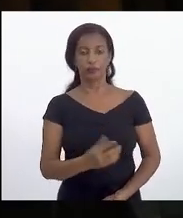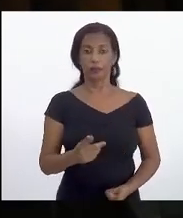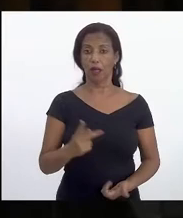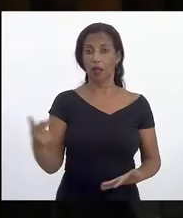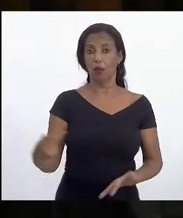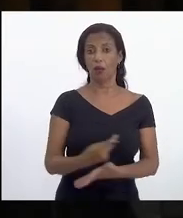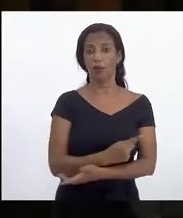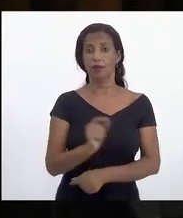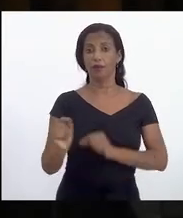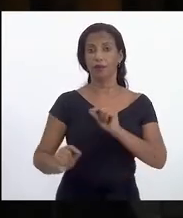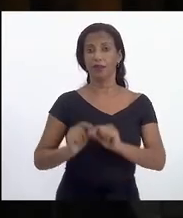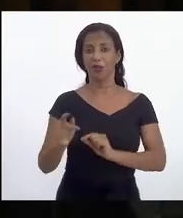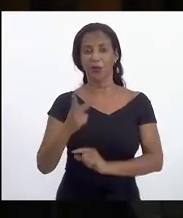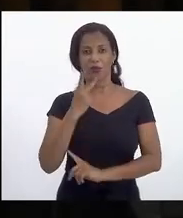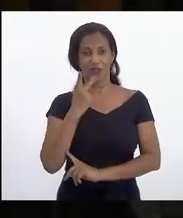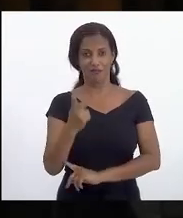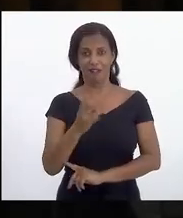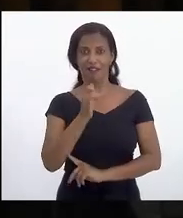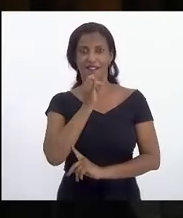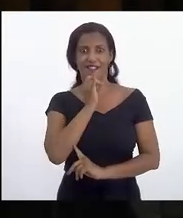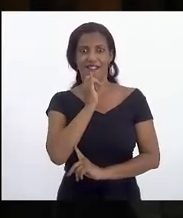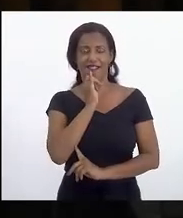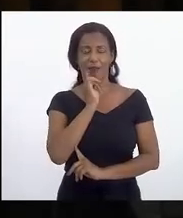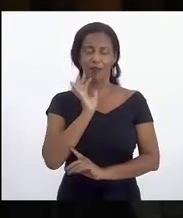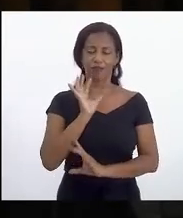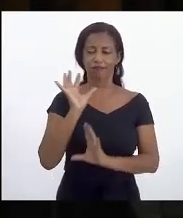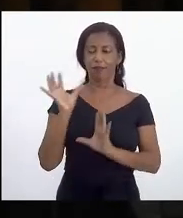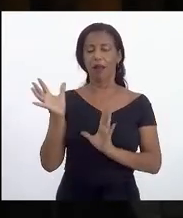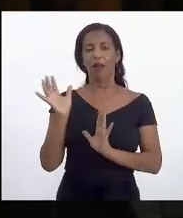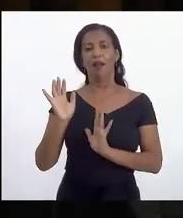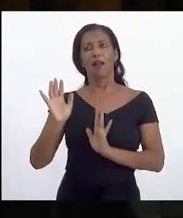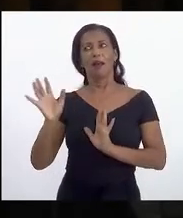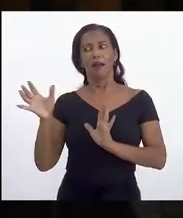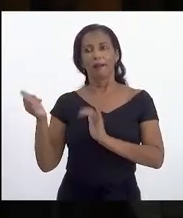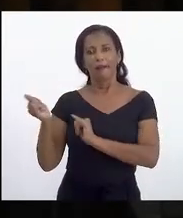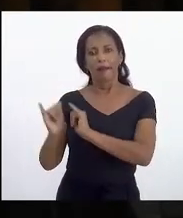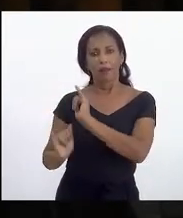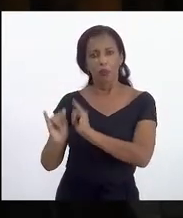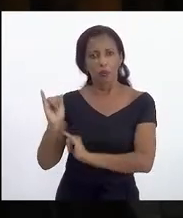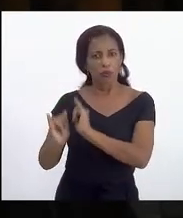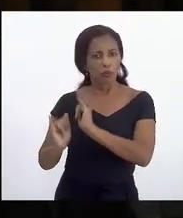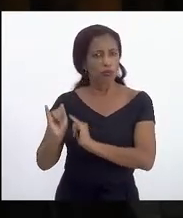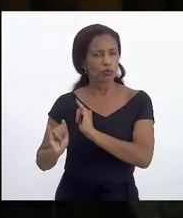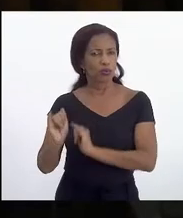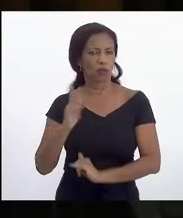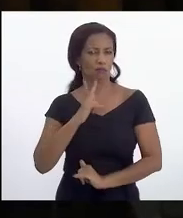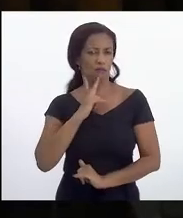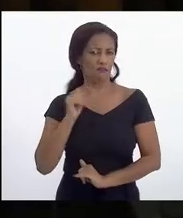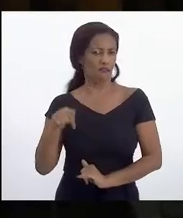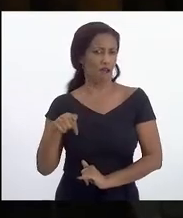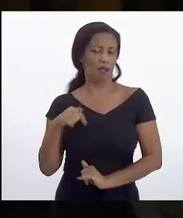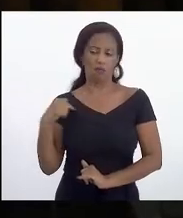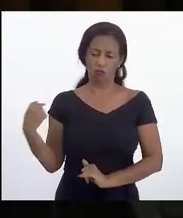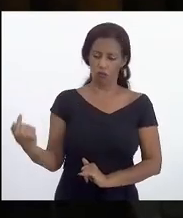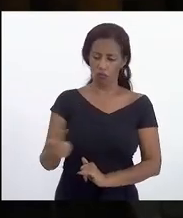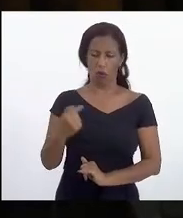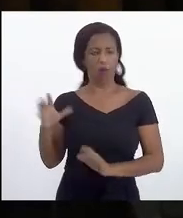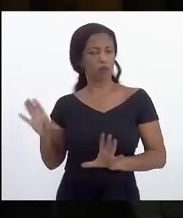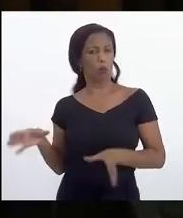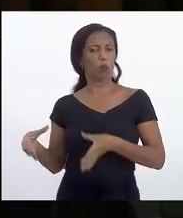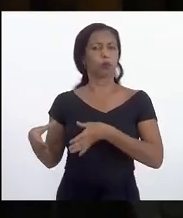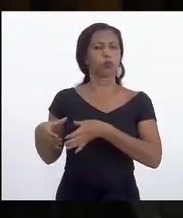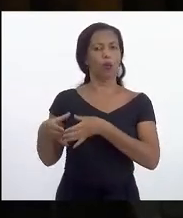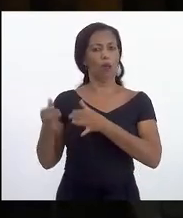e quando se fala por exemplo da Indústria e eles vão dizer somos uma corporação